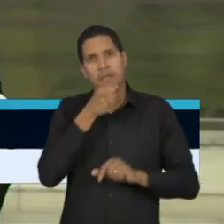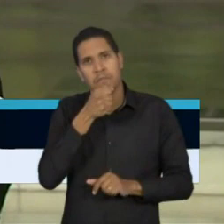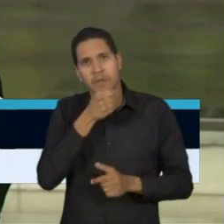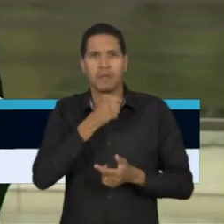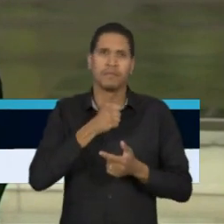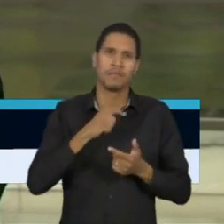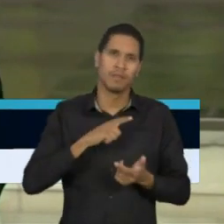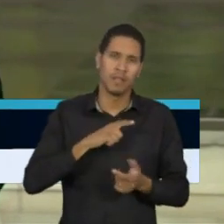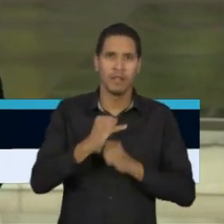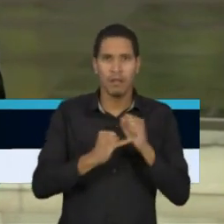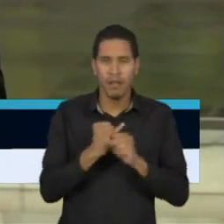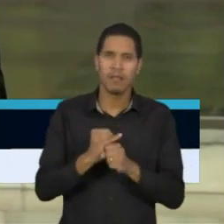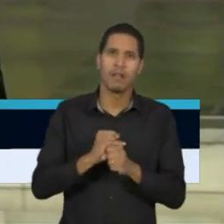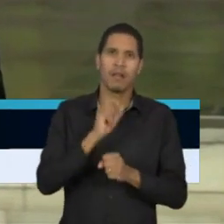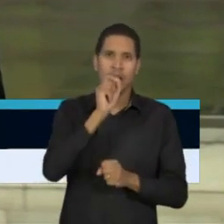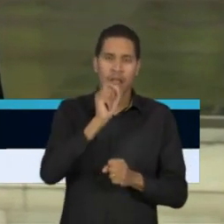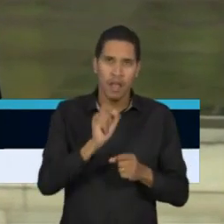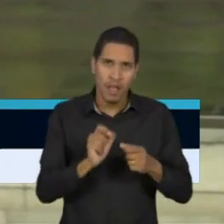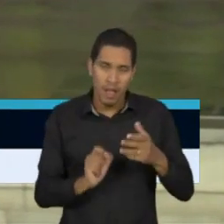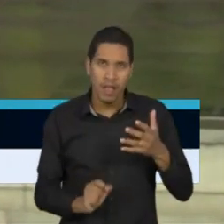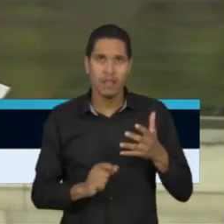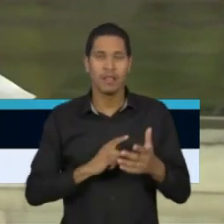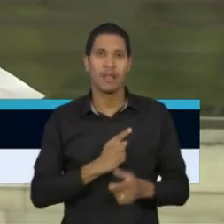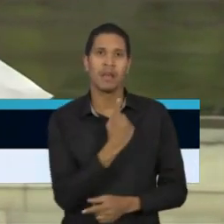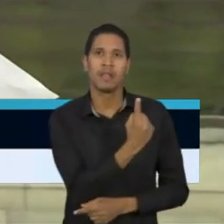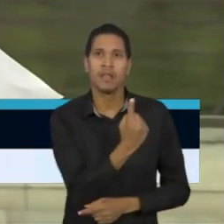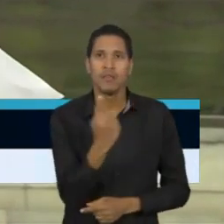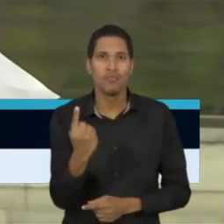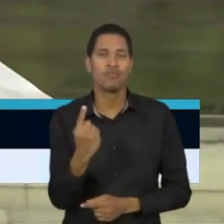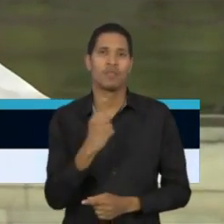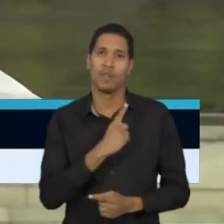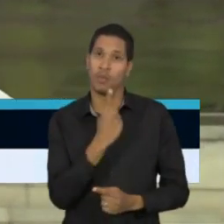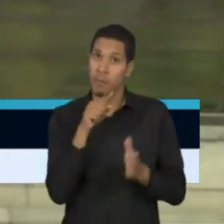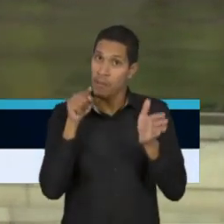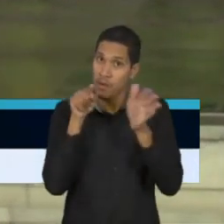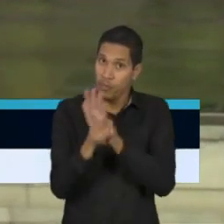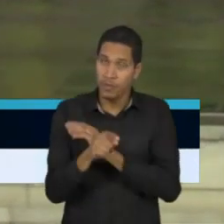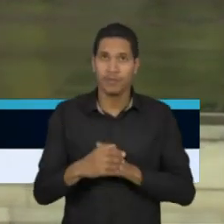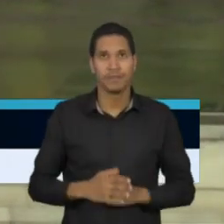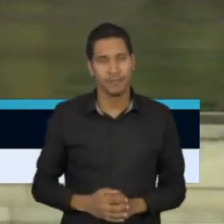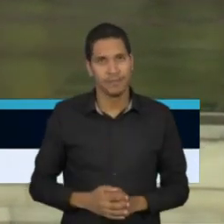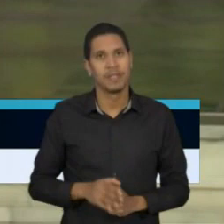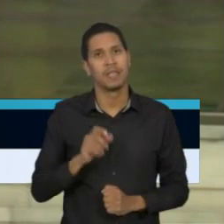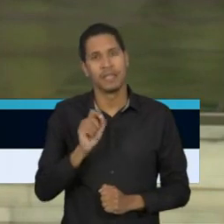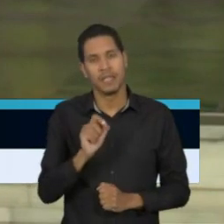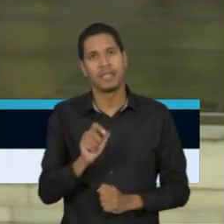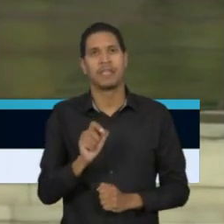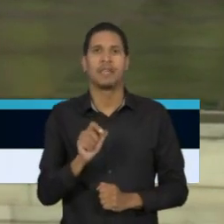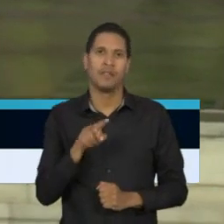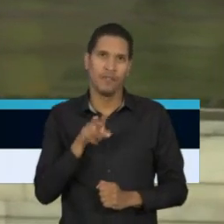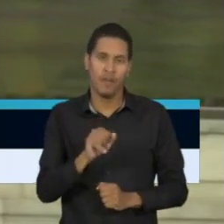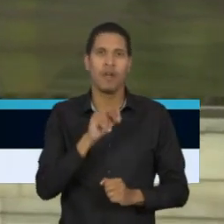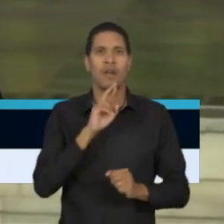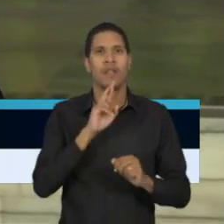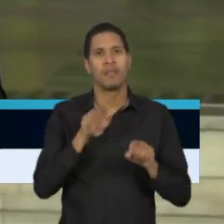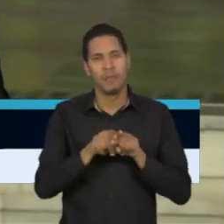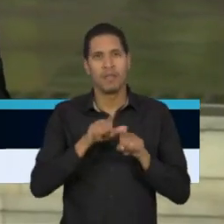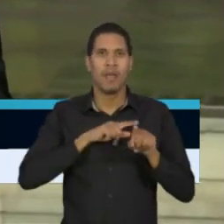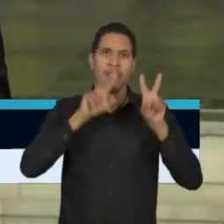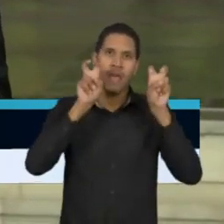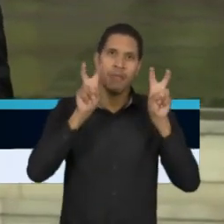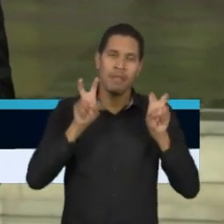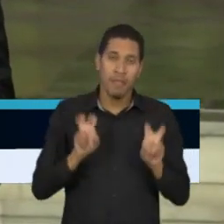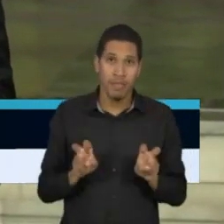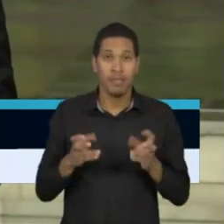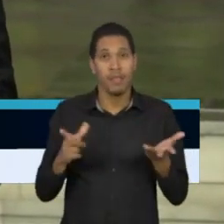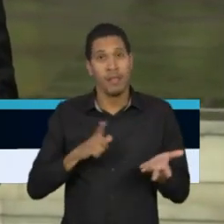apenas que cada jornalista faça uma pergunta, considerando que nós certamente abrangeremos todos os temas e como nós estamos ao